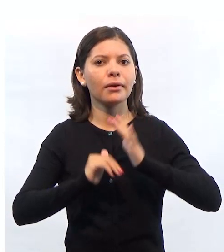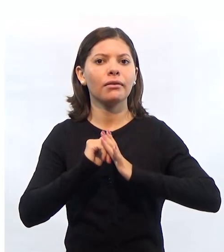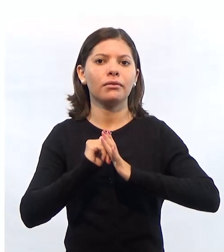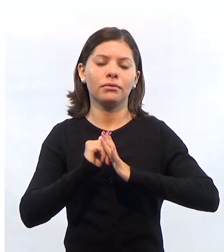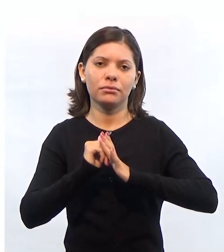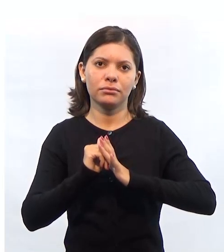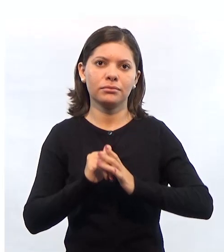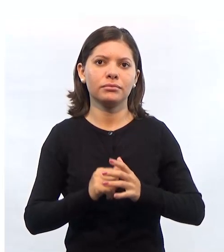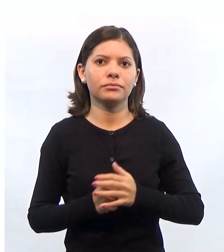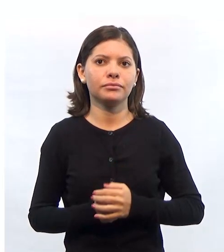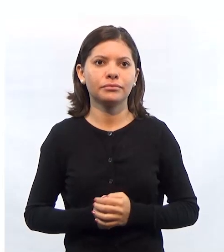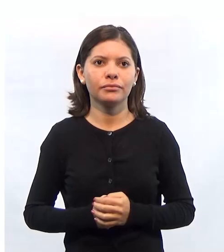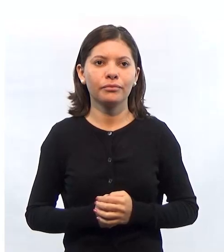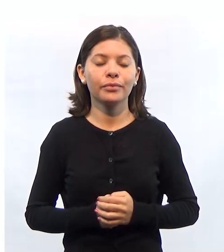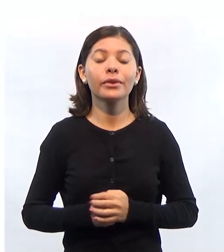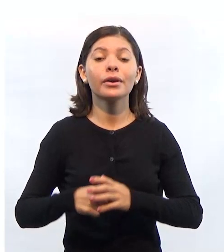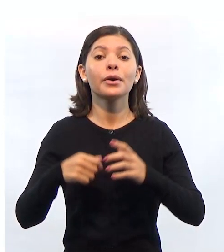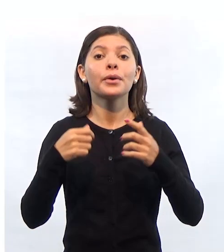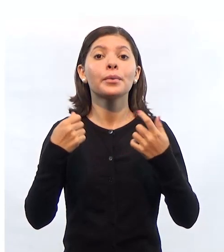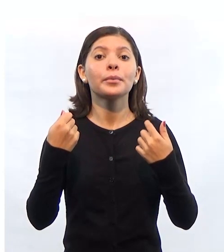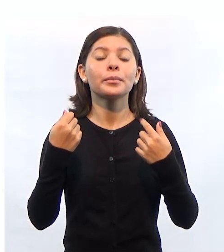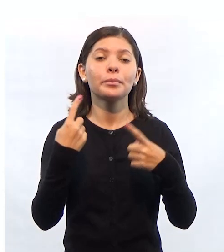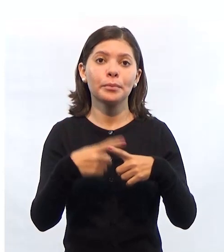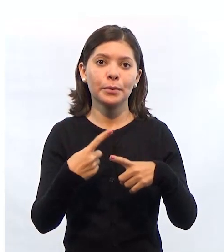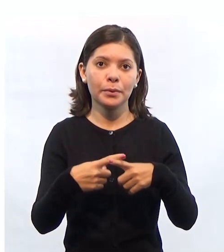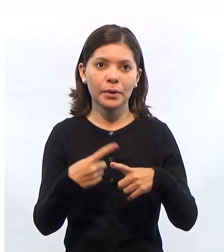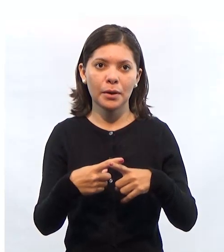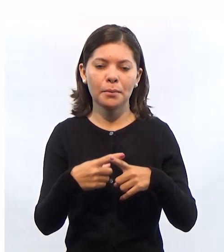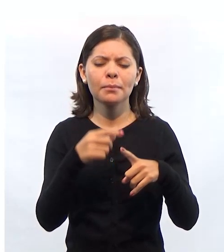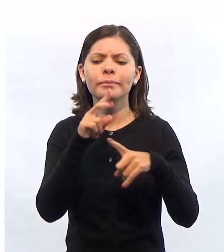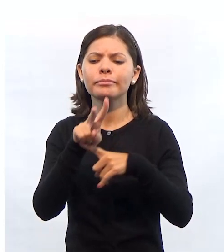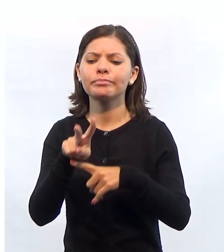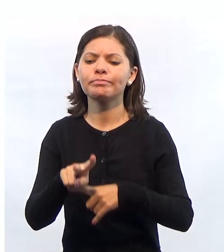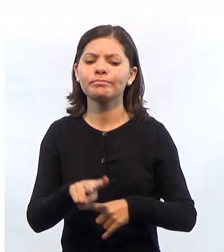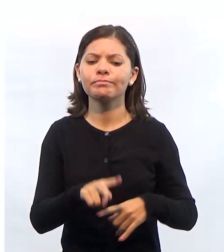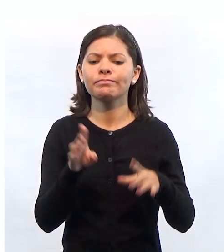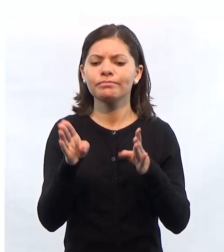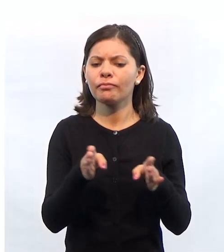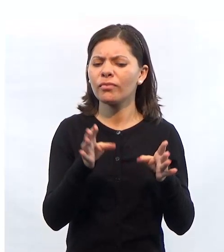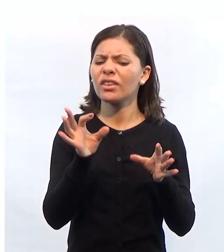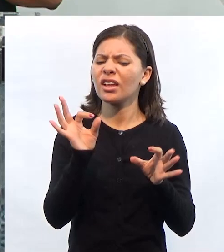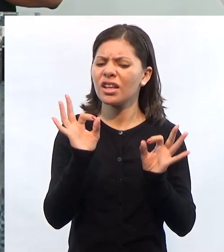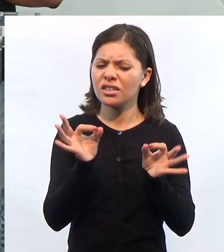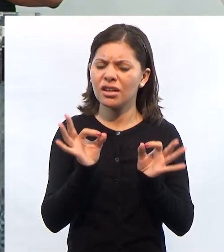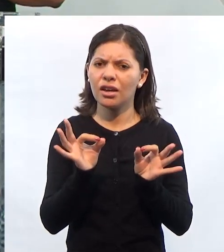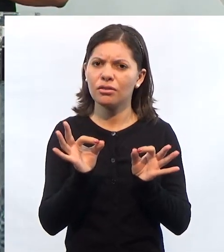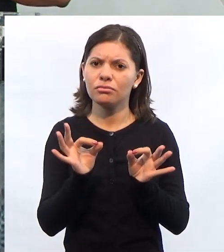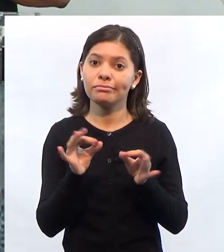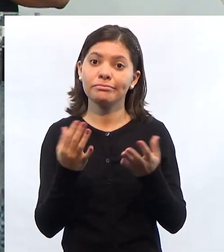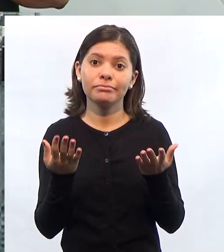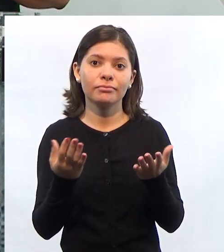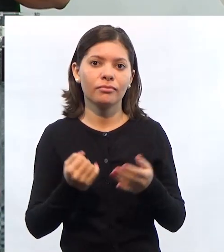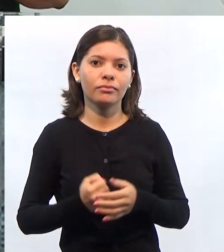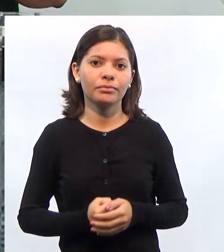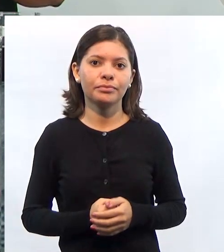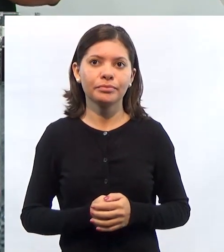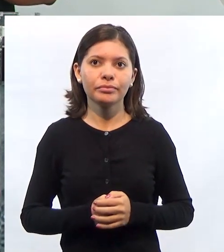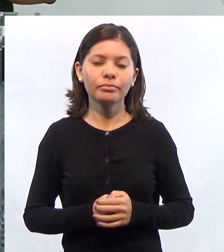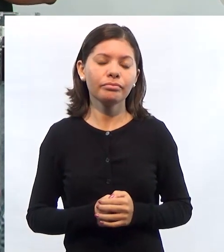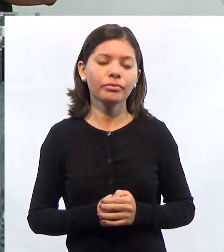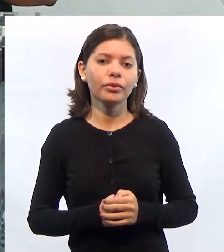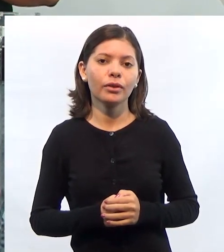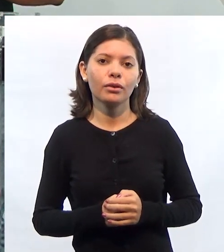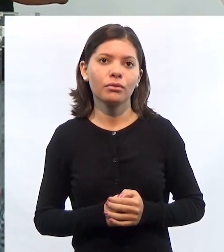isso para certificar de que esse processo produtivo está sendo adequado de que não